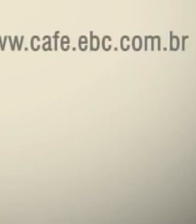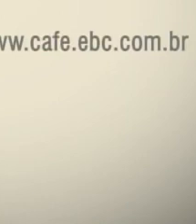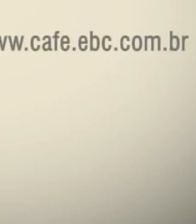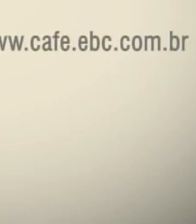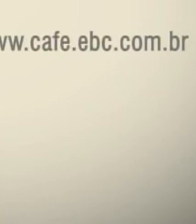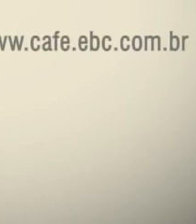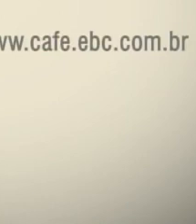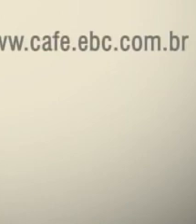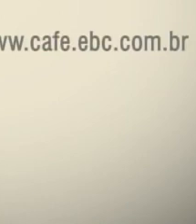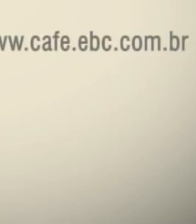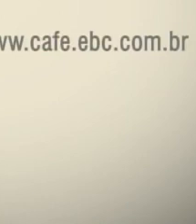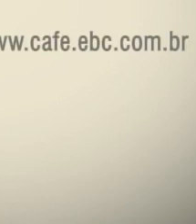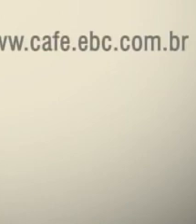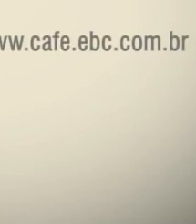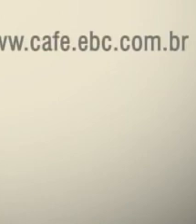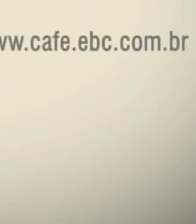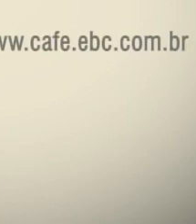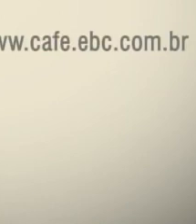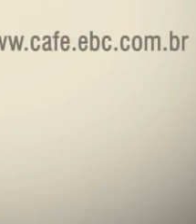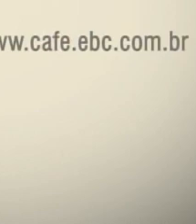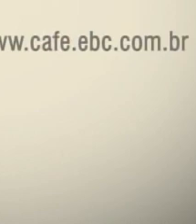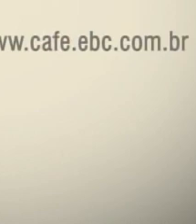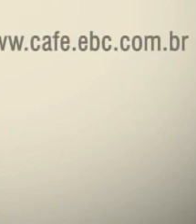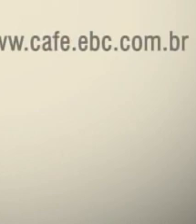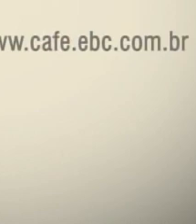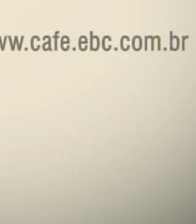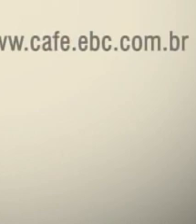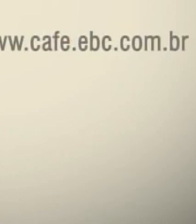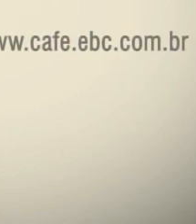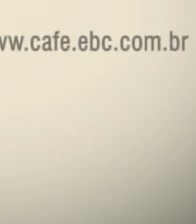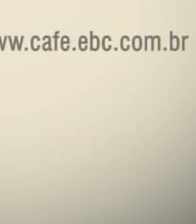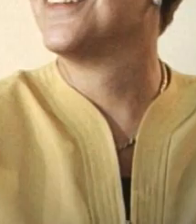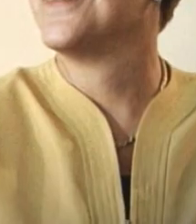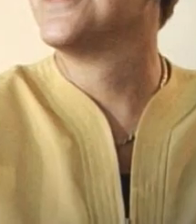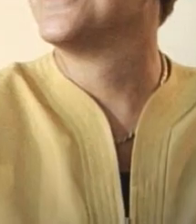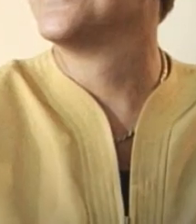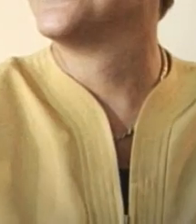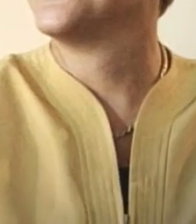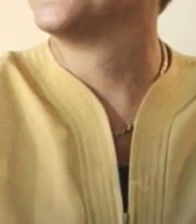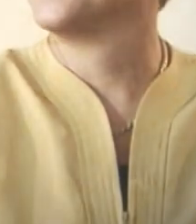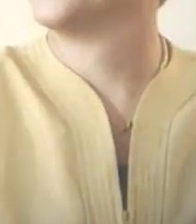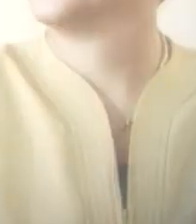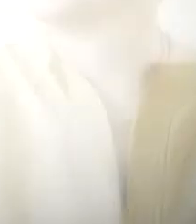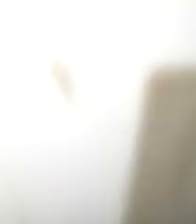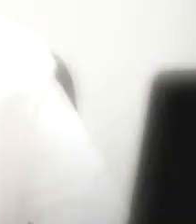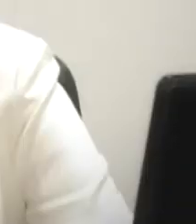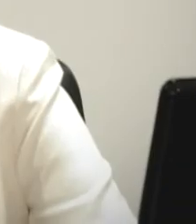www.cf.com.br Nós voltamos na próxima segunda-feira Até lá